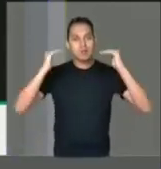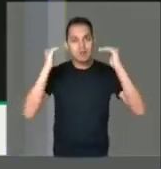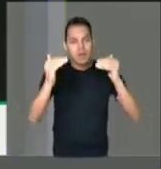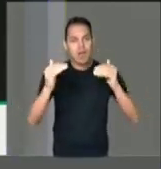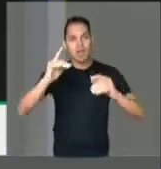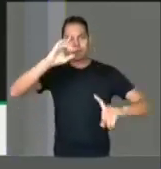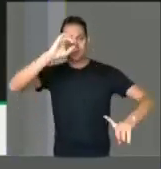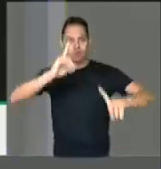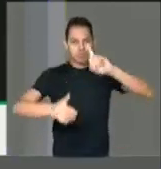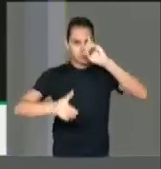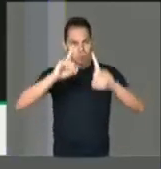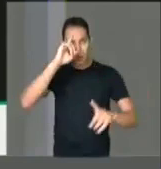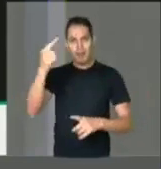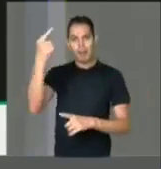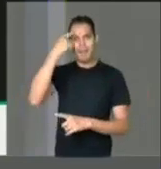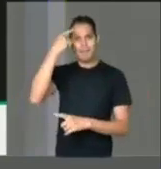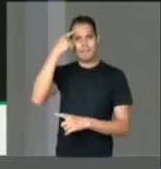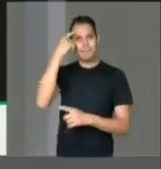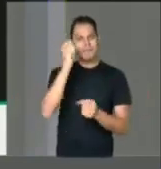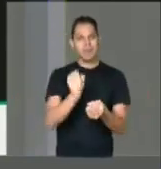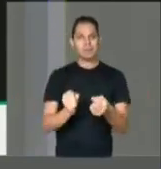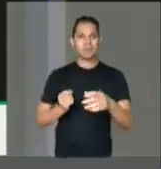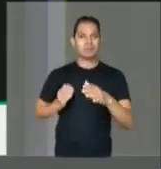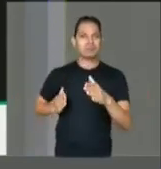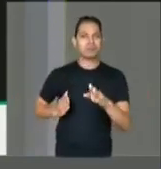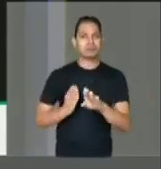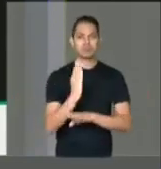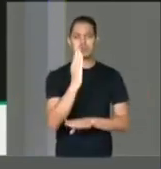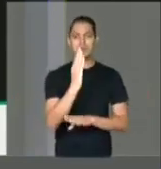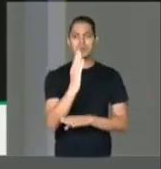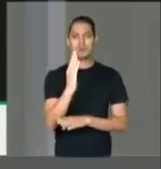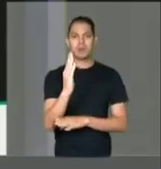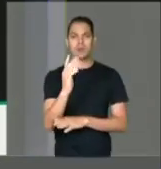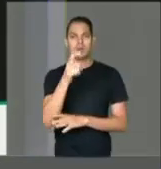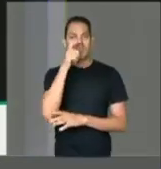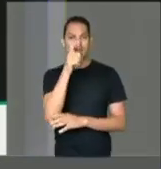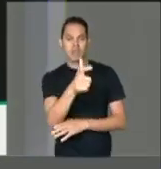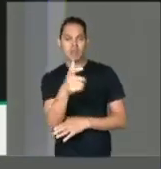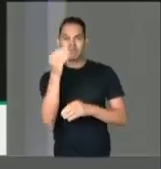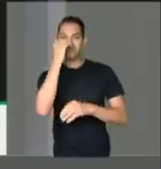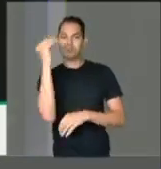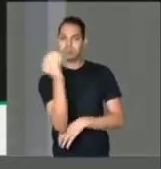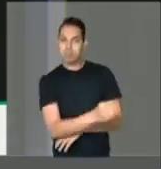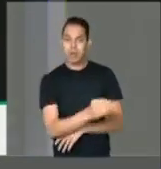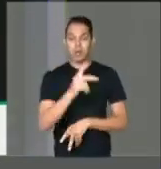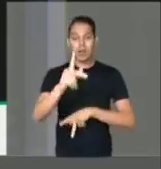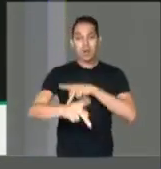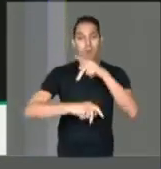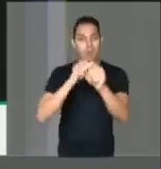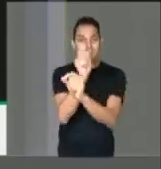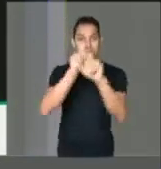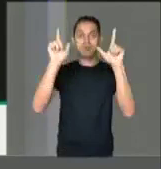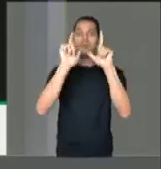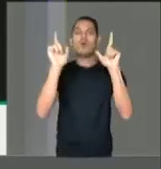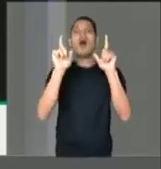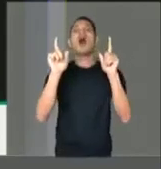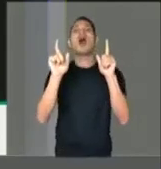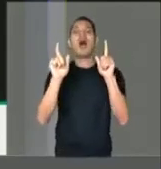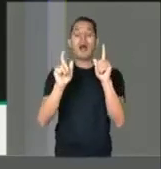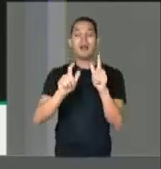os mandatários, que pensam que podem atropelar os interesses do povo, na hora que o povo se acordar, as senhoras e os